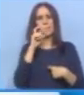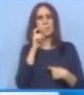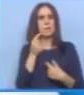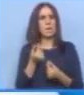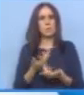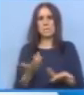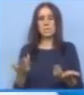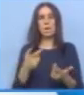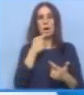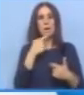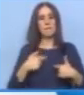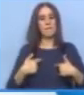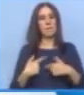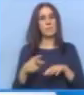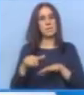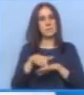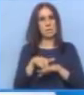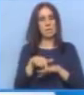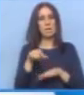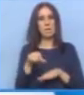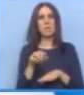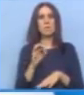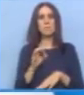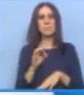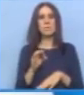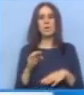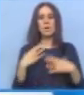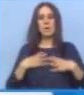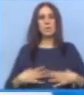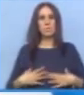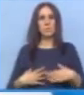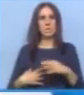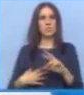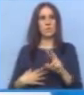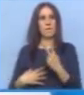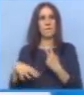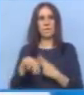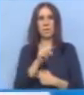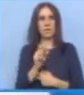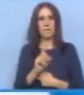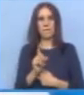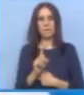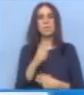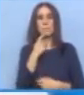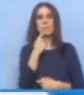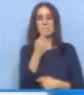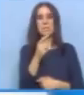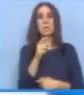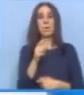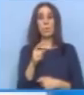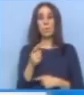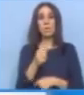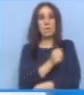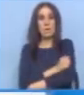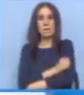que fossem calçados com sandálias e não levassem 2 túnicas. Disse-lhes também: quando entrardes em